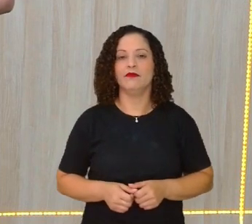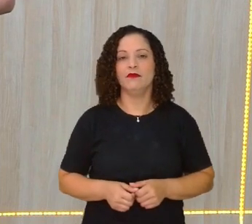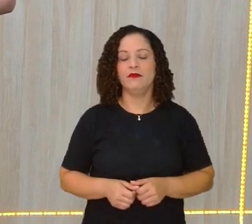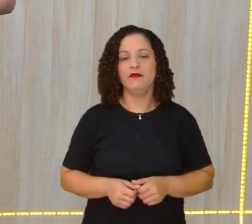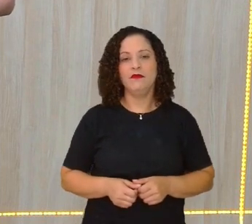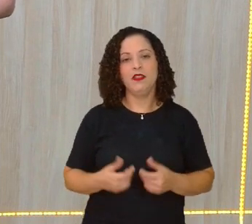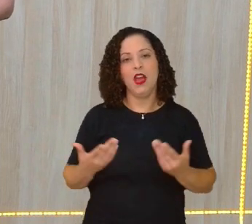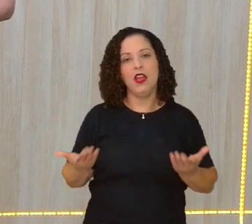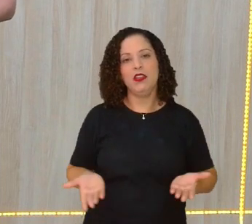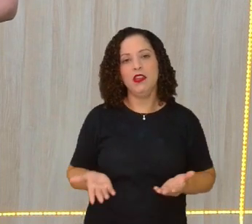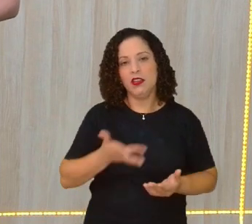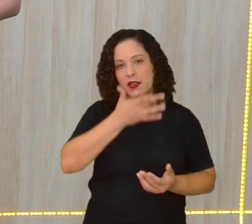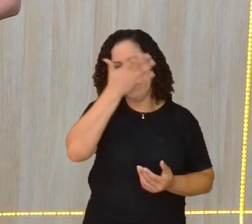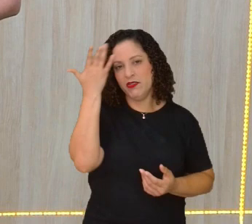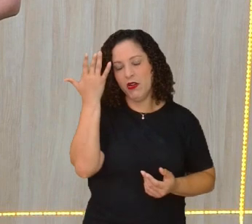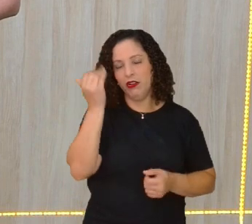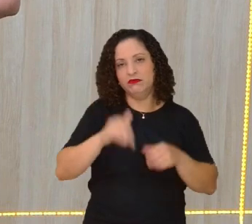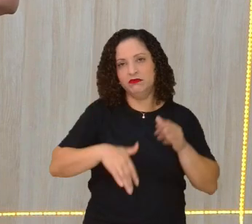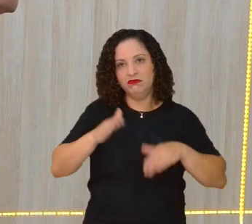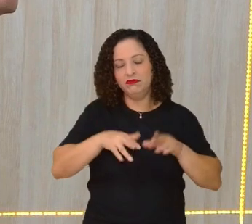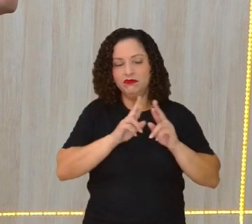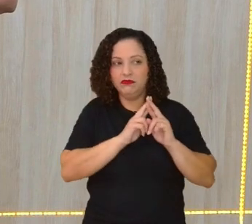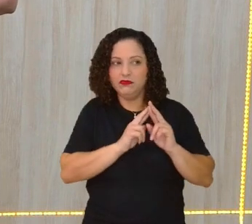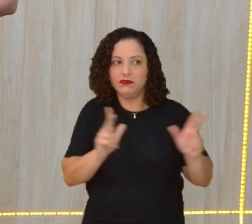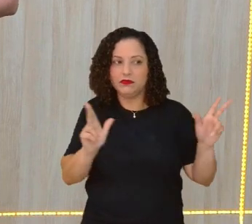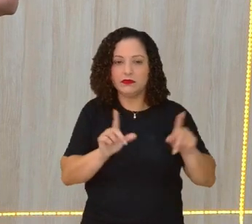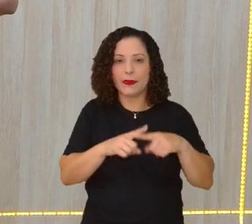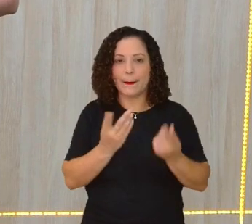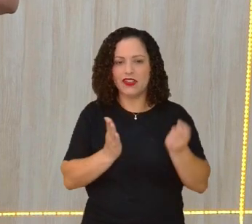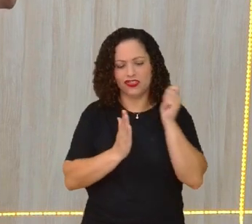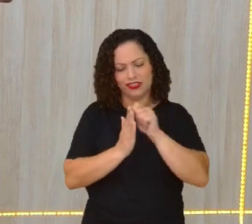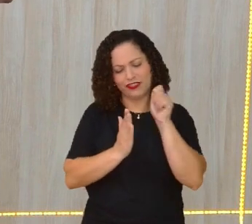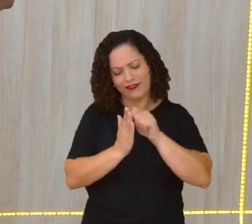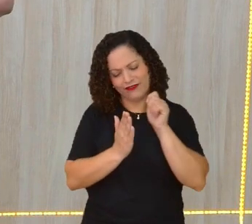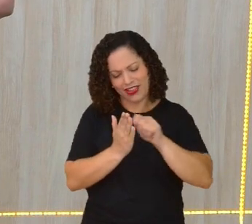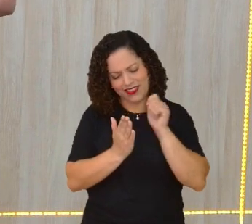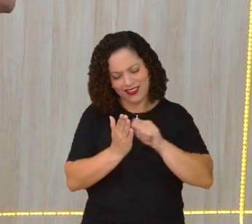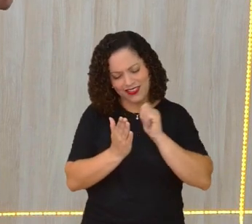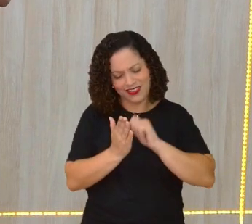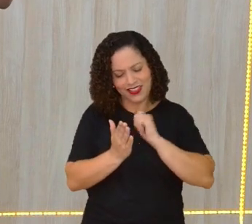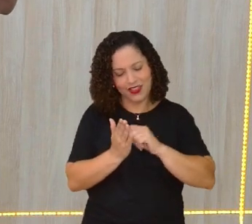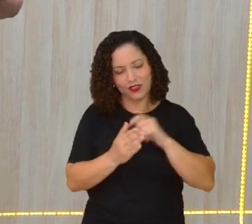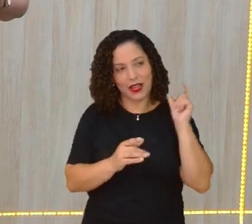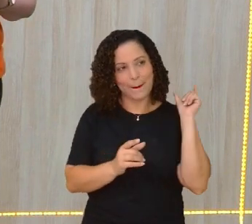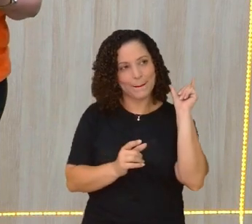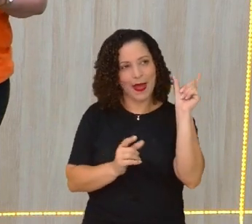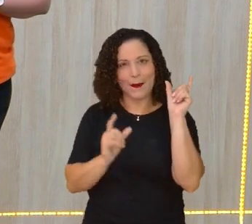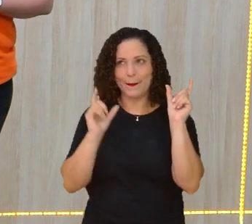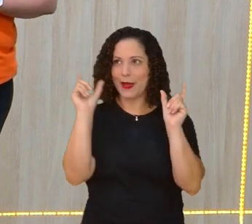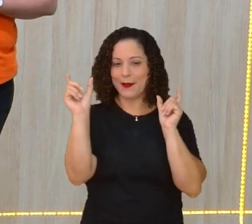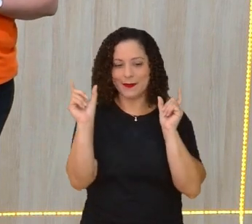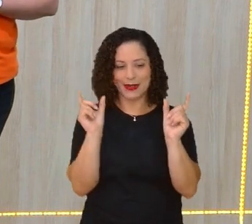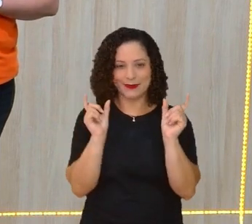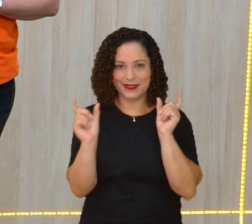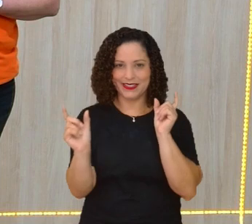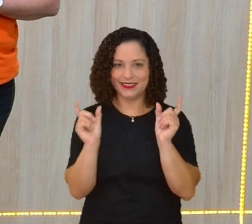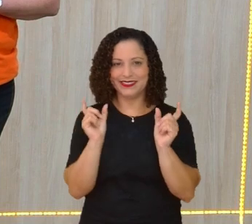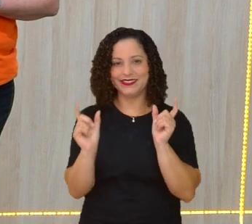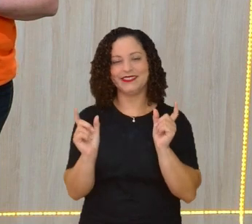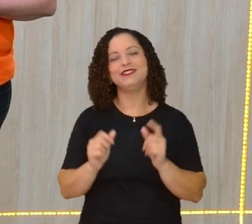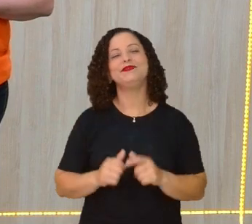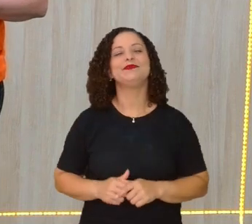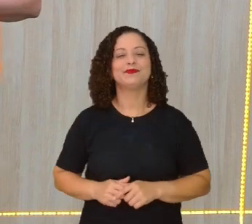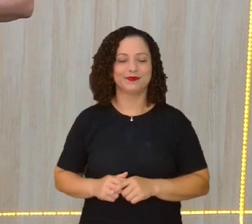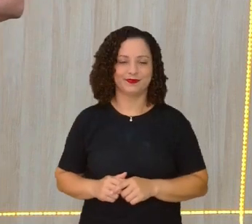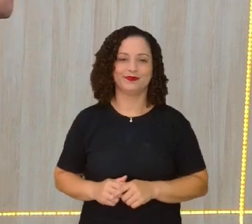entendimento. Talvez essa pessoa nem fosse assim, mas ela escreveu tudo isso, esses adjetivos modificadores, dessa forma,